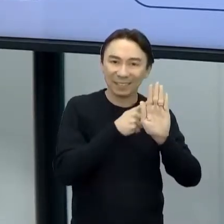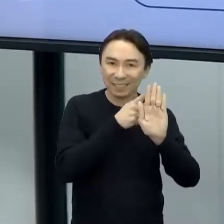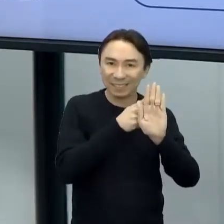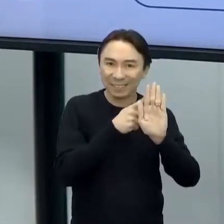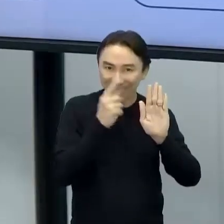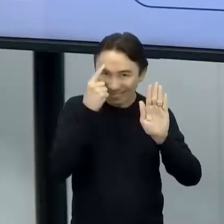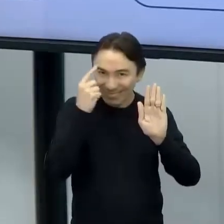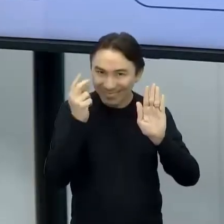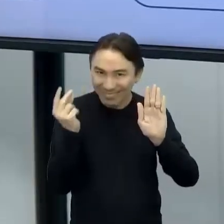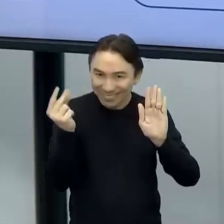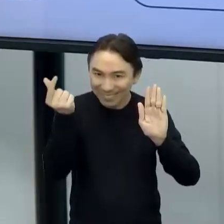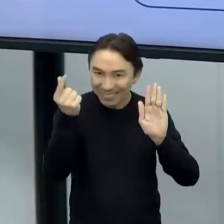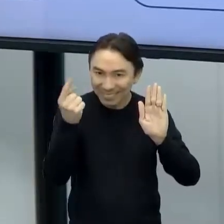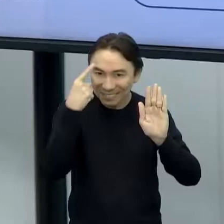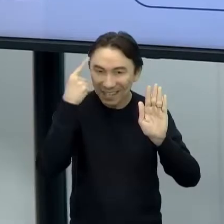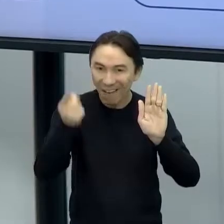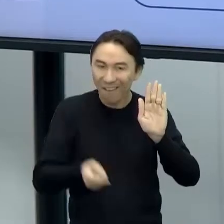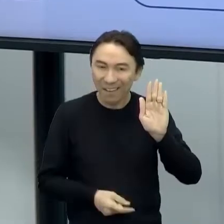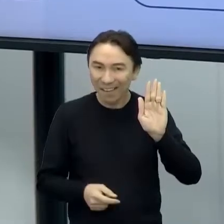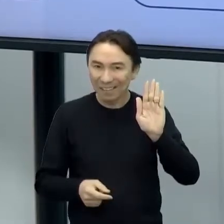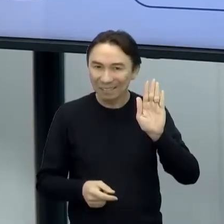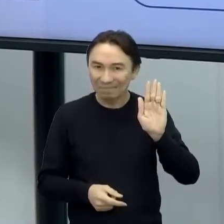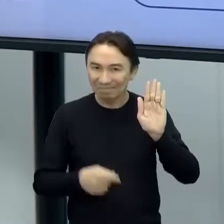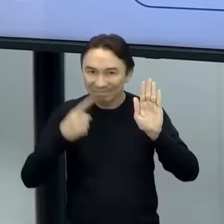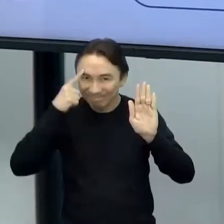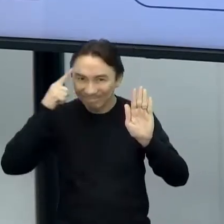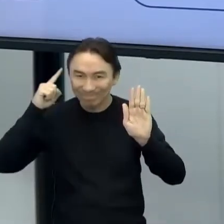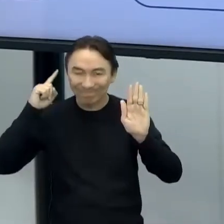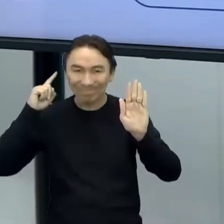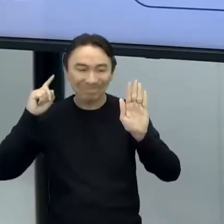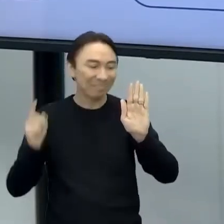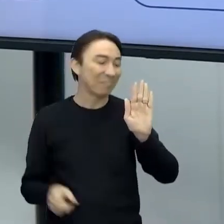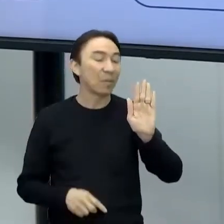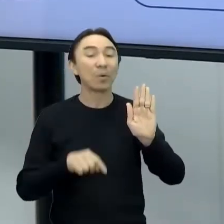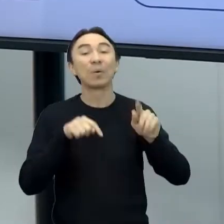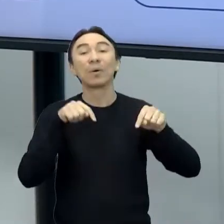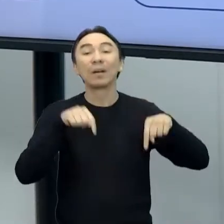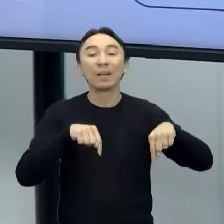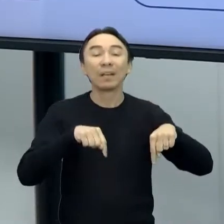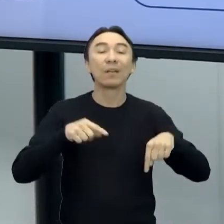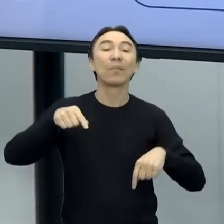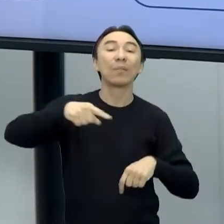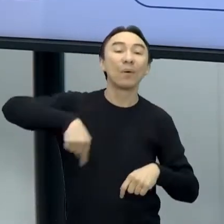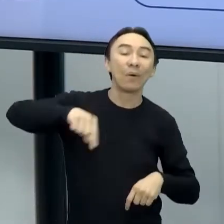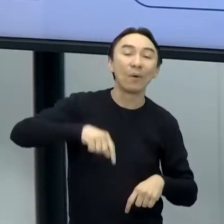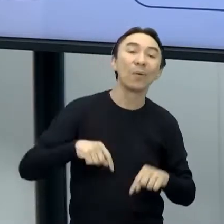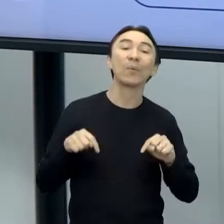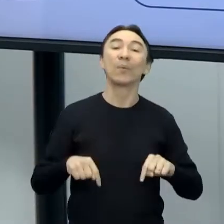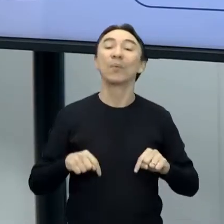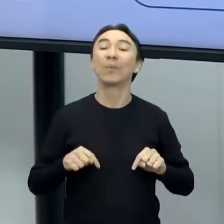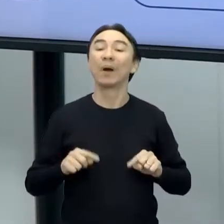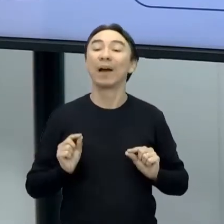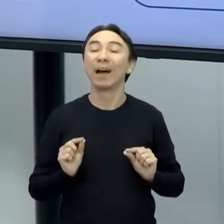com o nosso componente? Conseguiram identificar em que parte nós estamos?